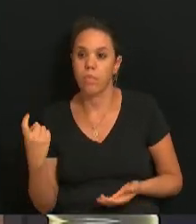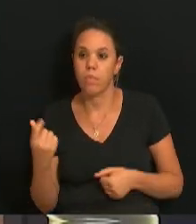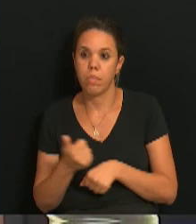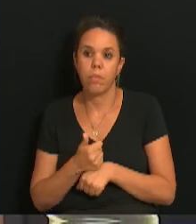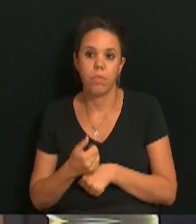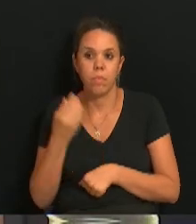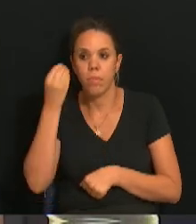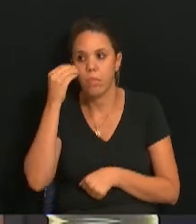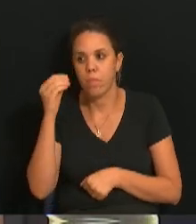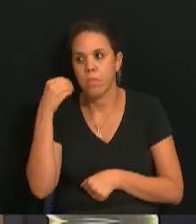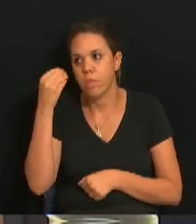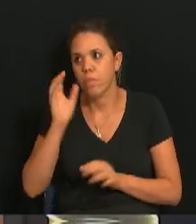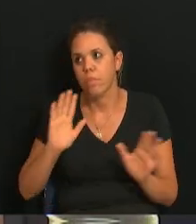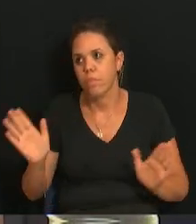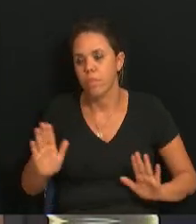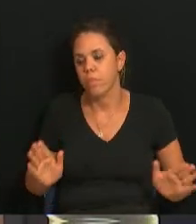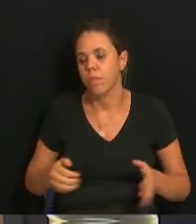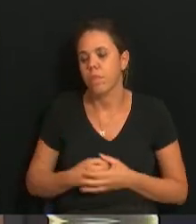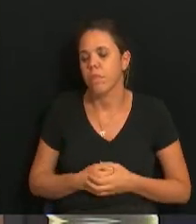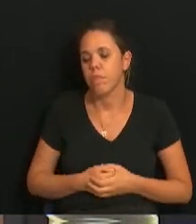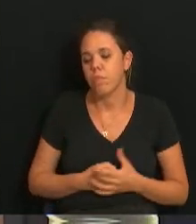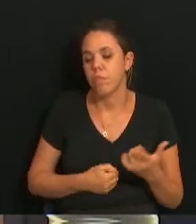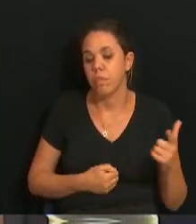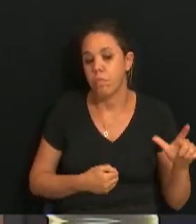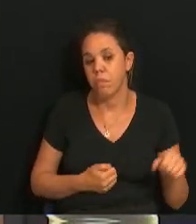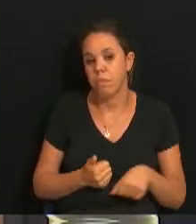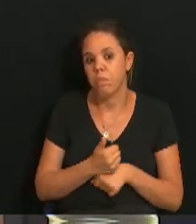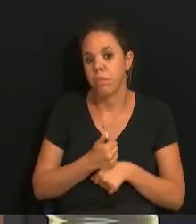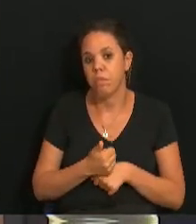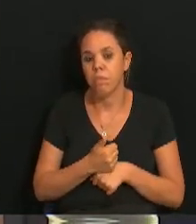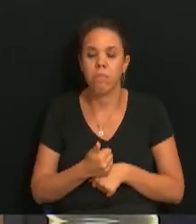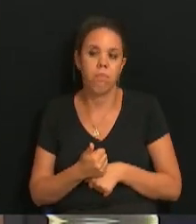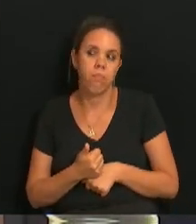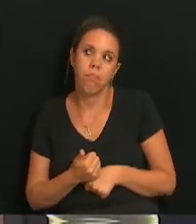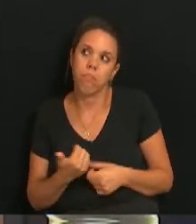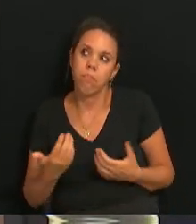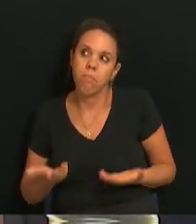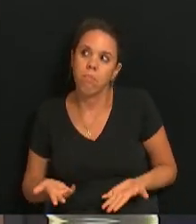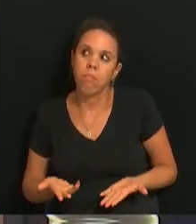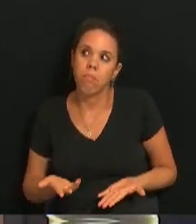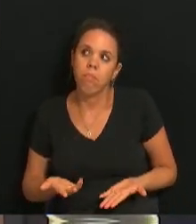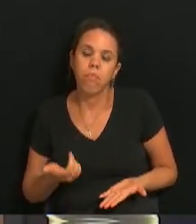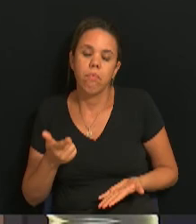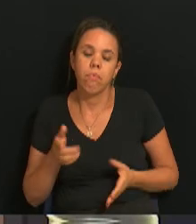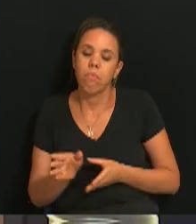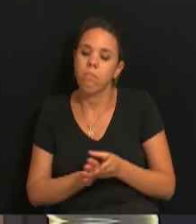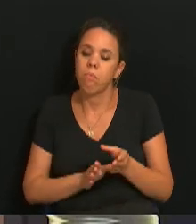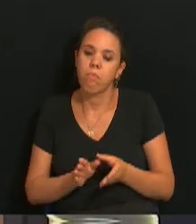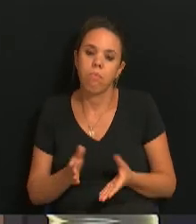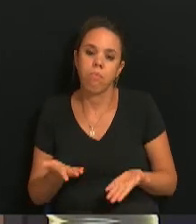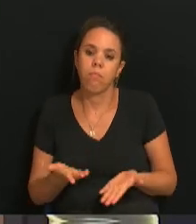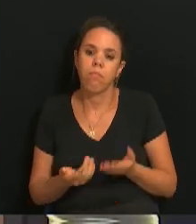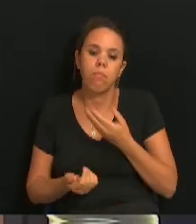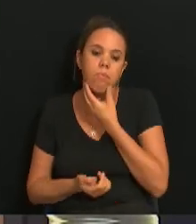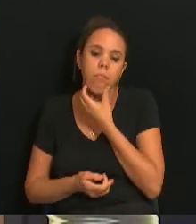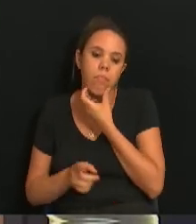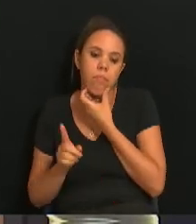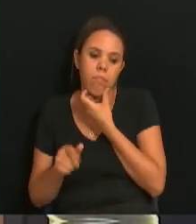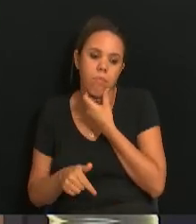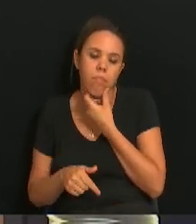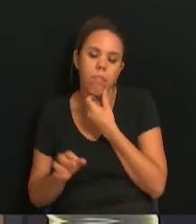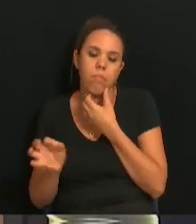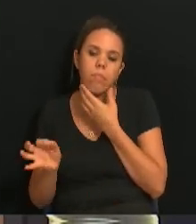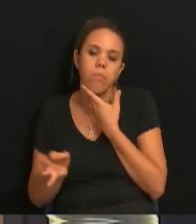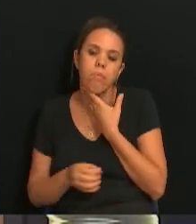conhecimento da pauta do outro profissional, de fato, nos conselhos, com